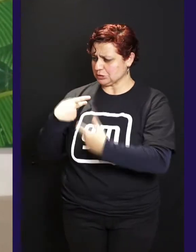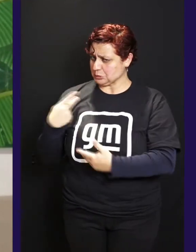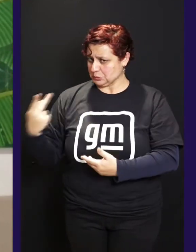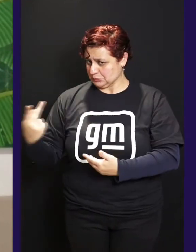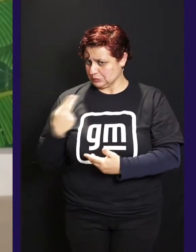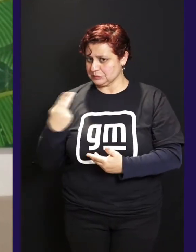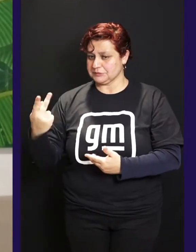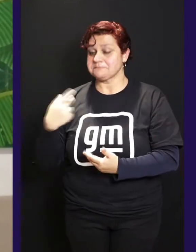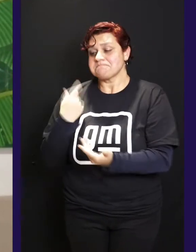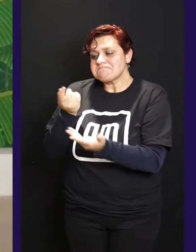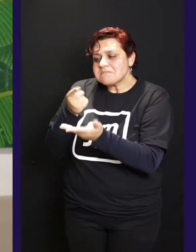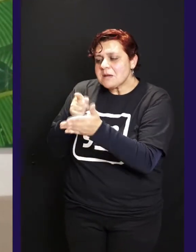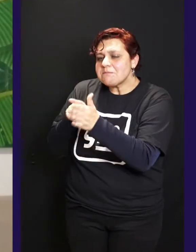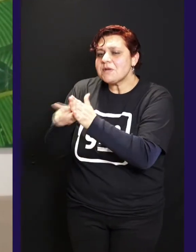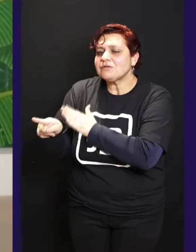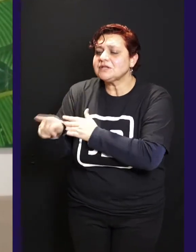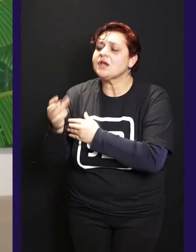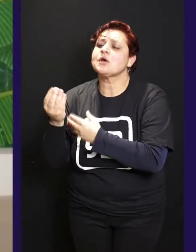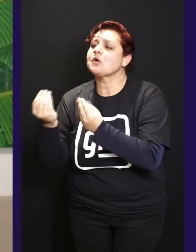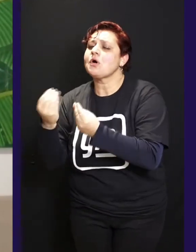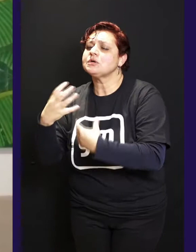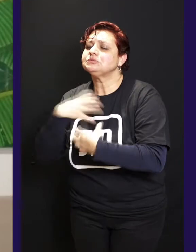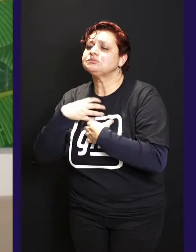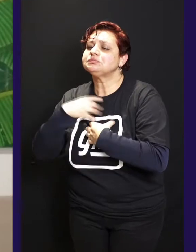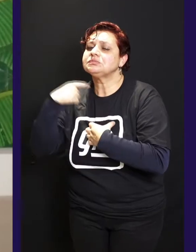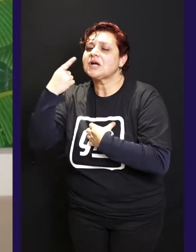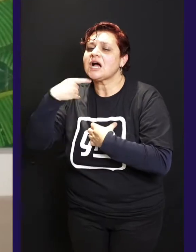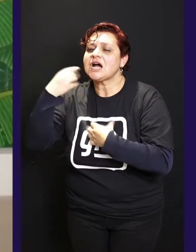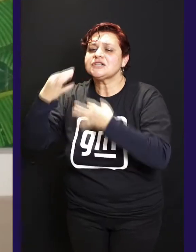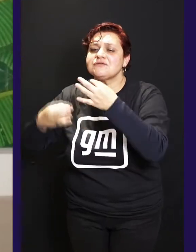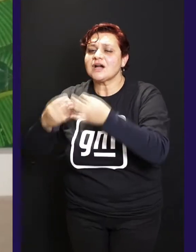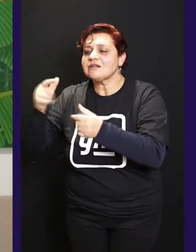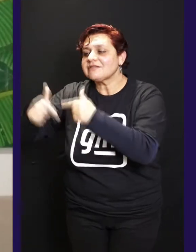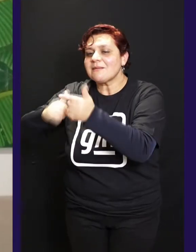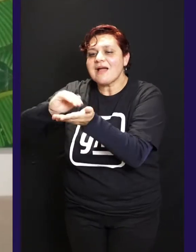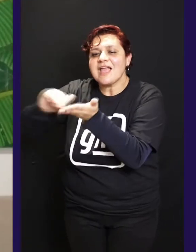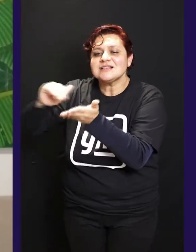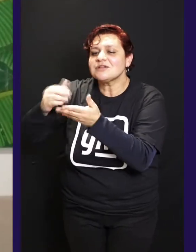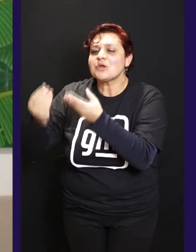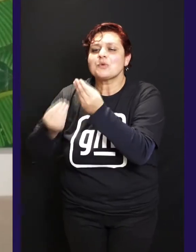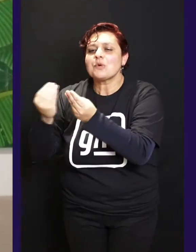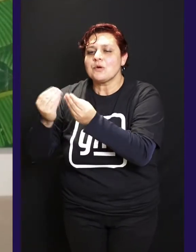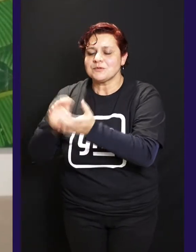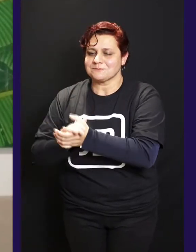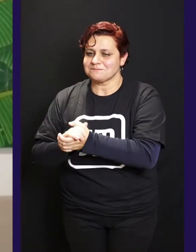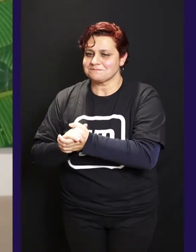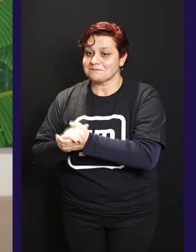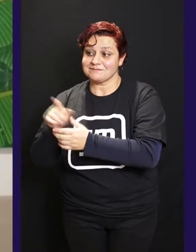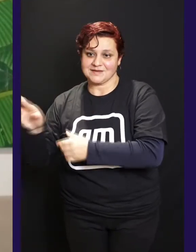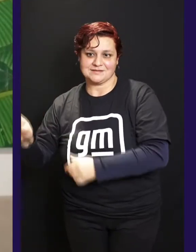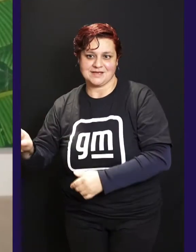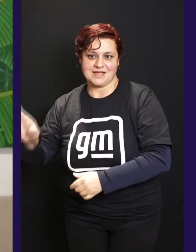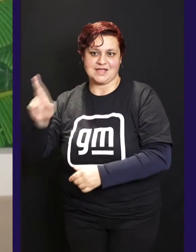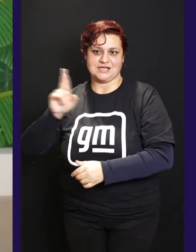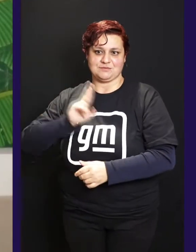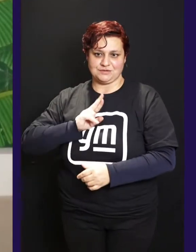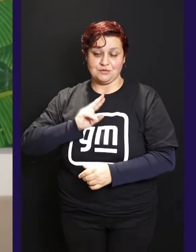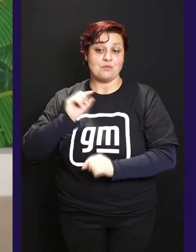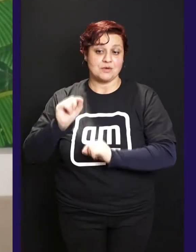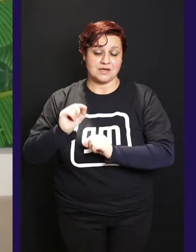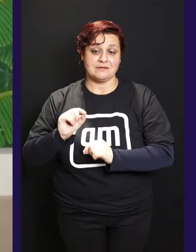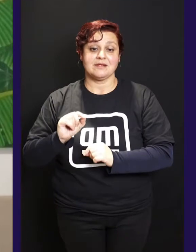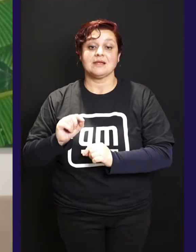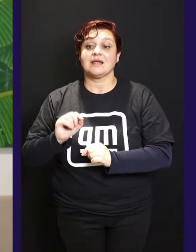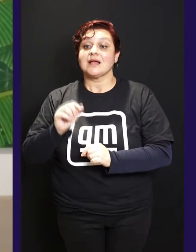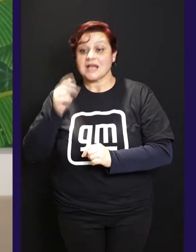e eu perguntei a ela como que era ser advogada num escritório. E ela me disse que os clientes preferiam ser atendidos por um